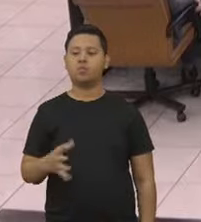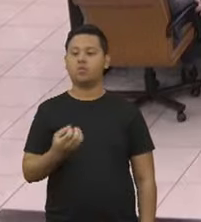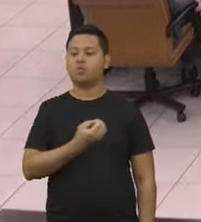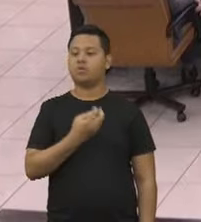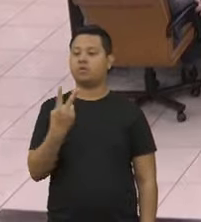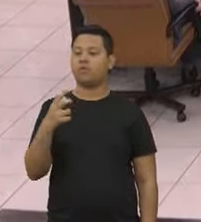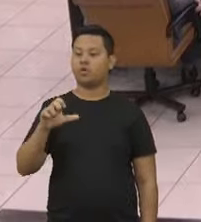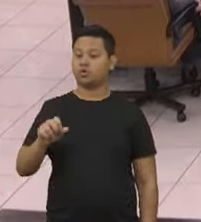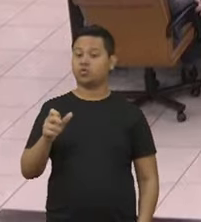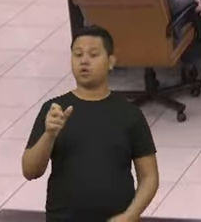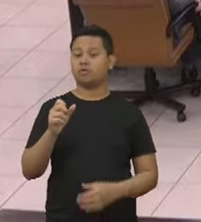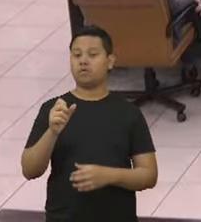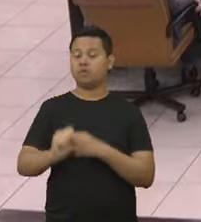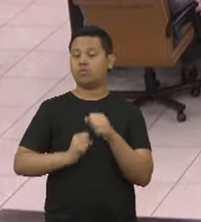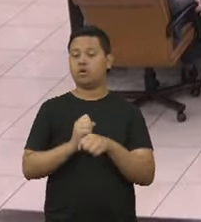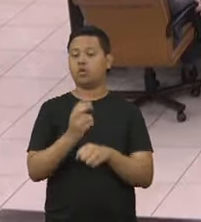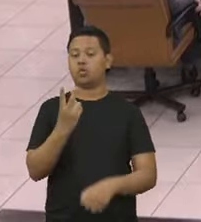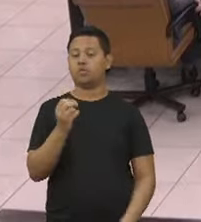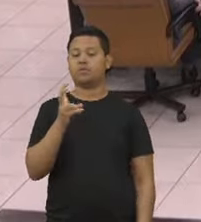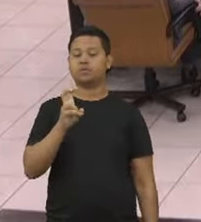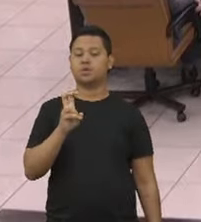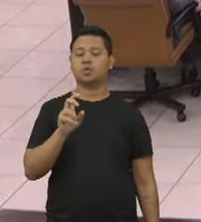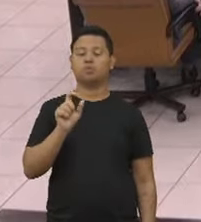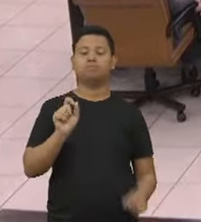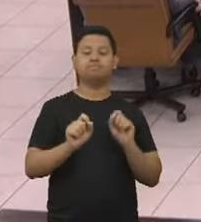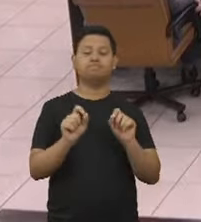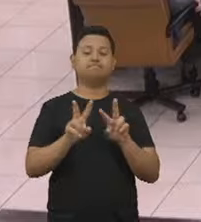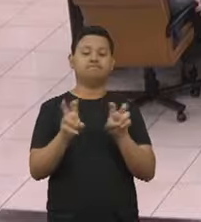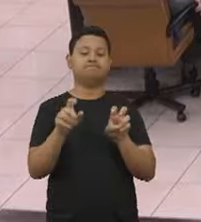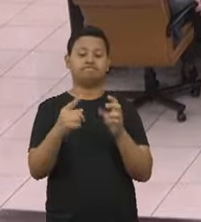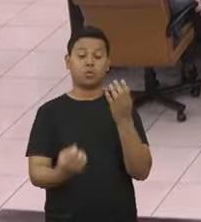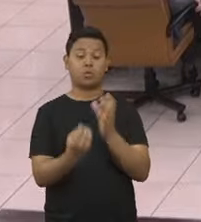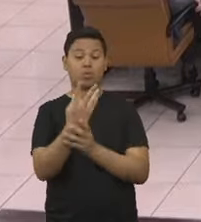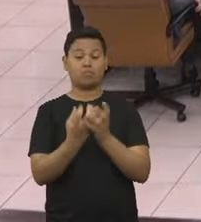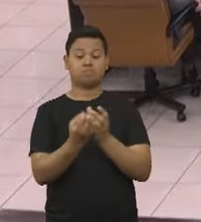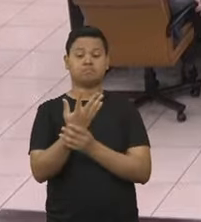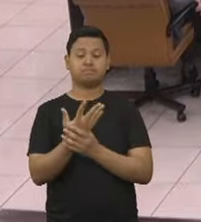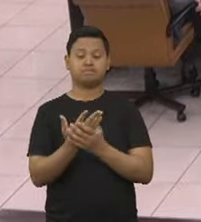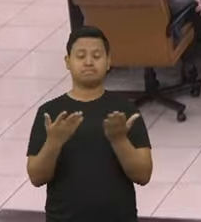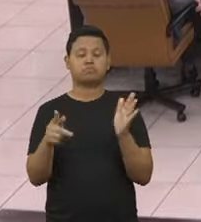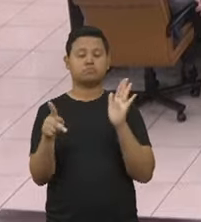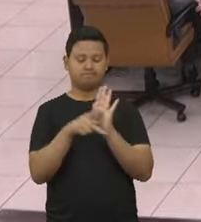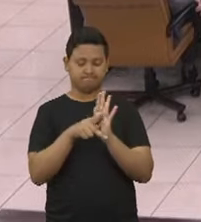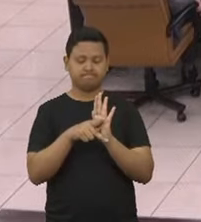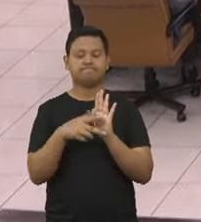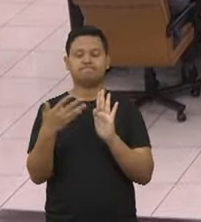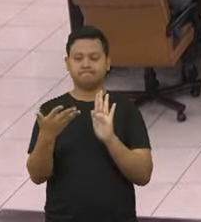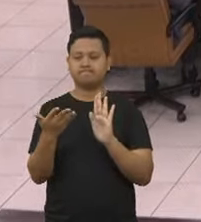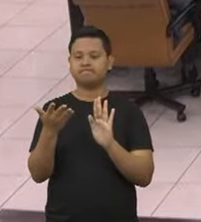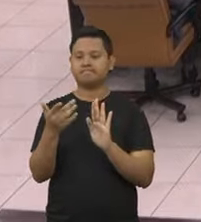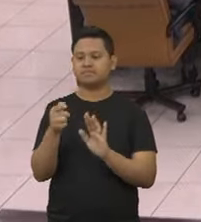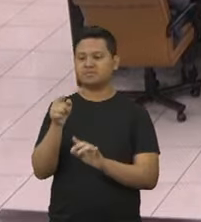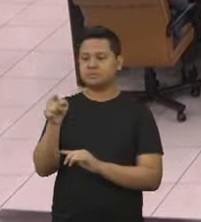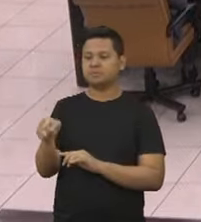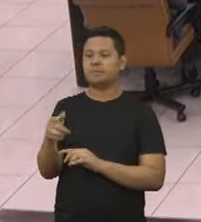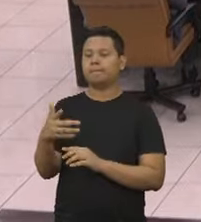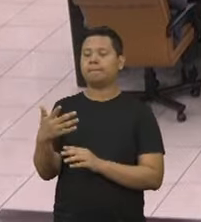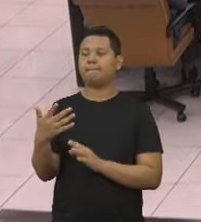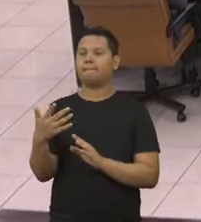29 de 2025. Dispõe sobre a criação de projeto para